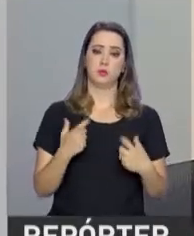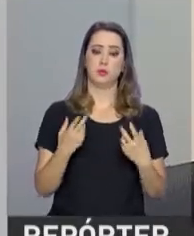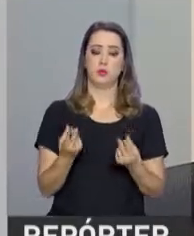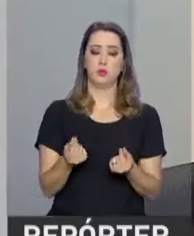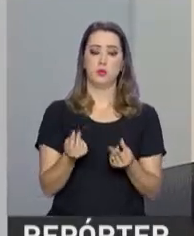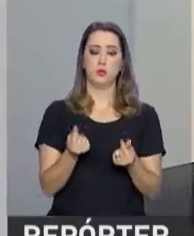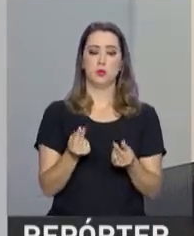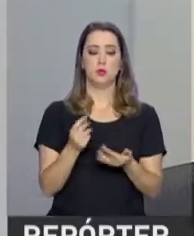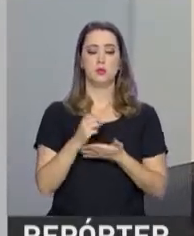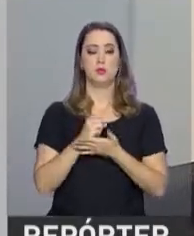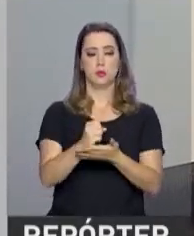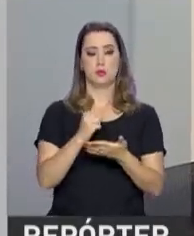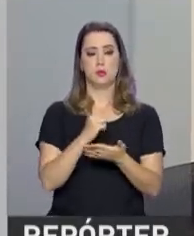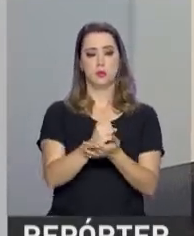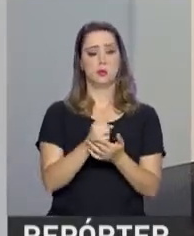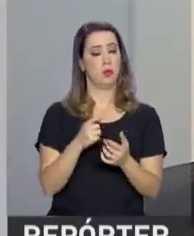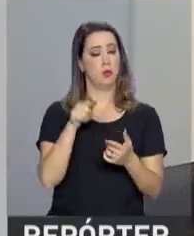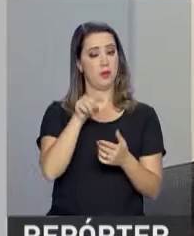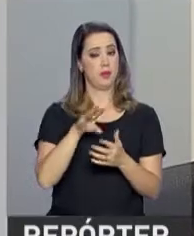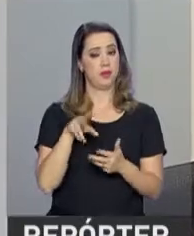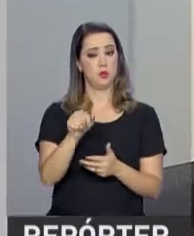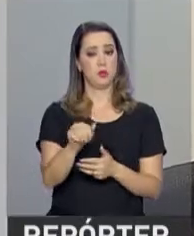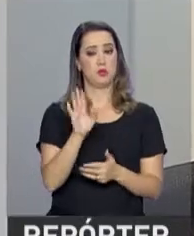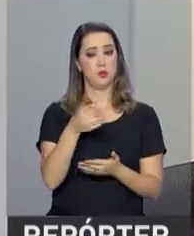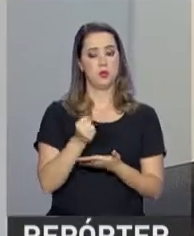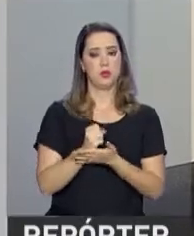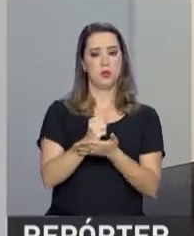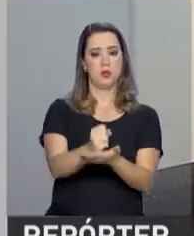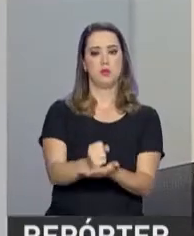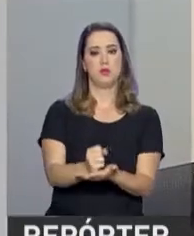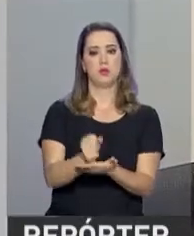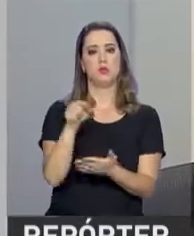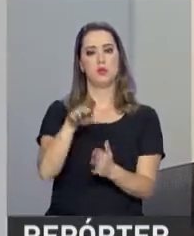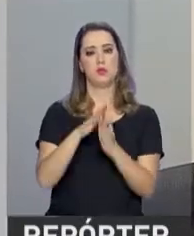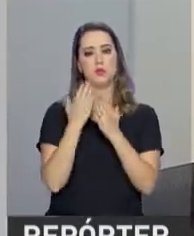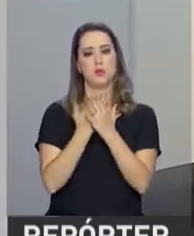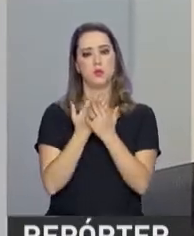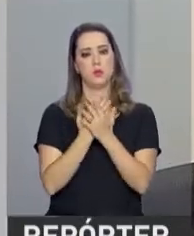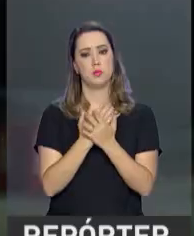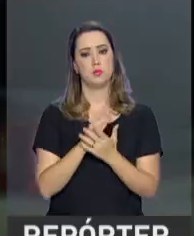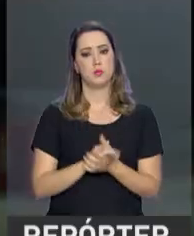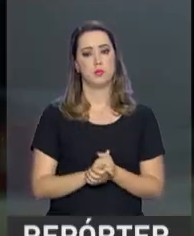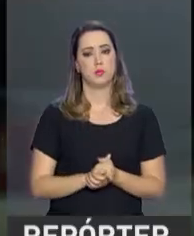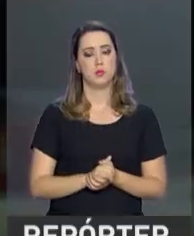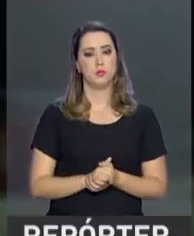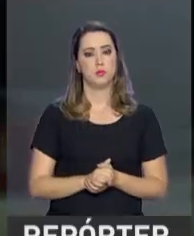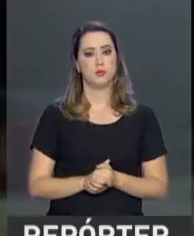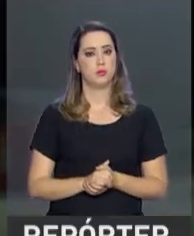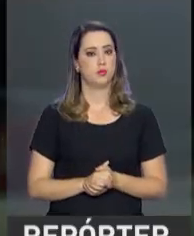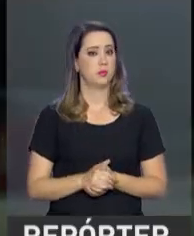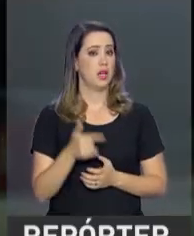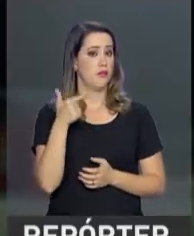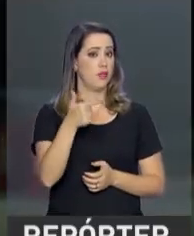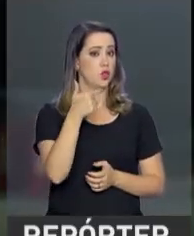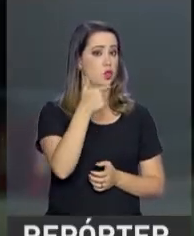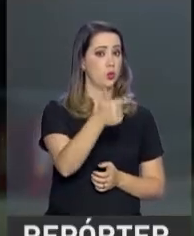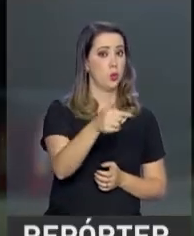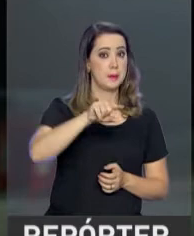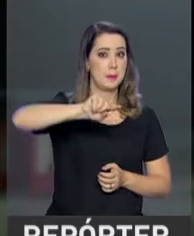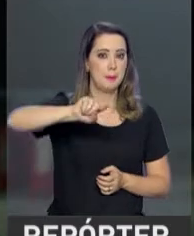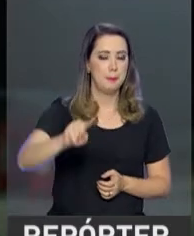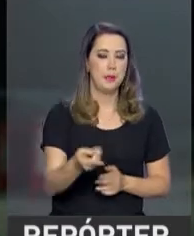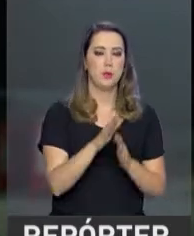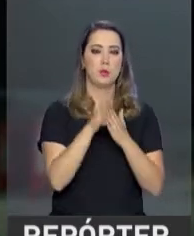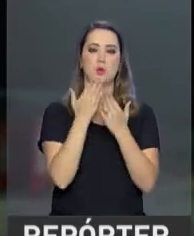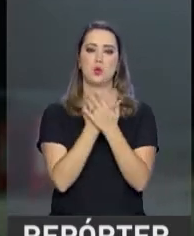recurso está disponibilizado pra já está disponibilizado para essas escolas não é destas 22 mil escolas selecionadas